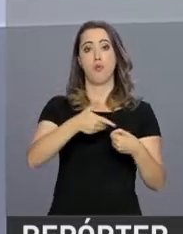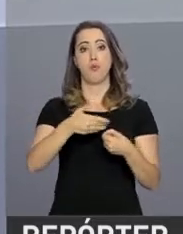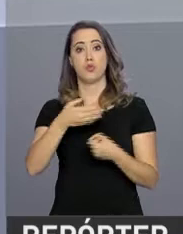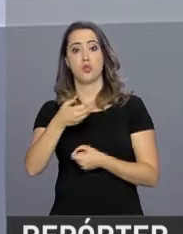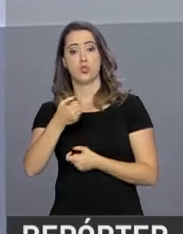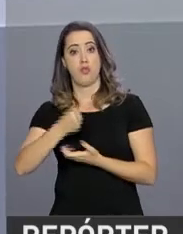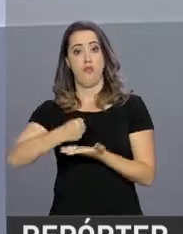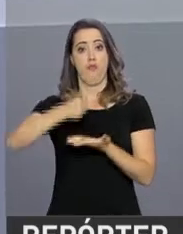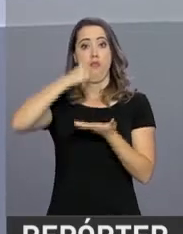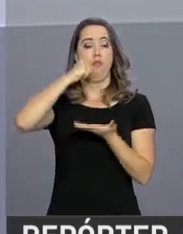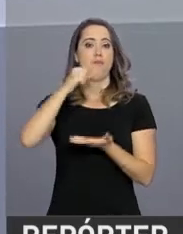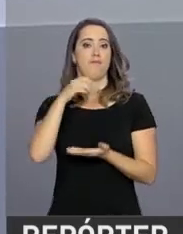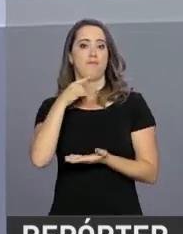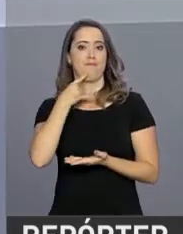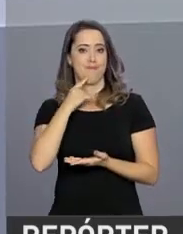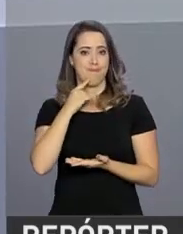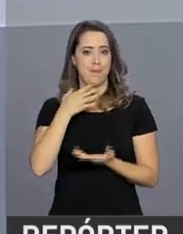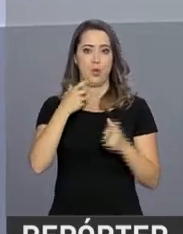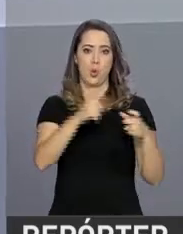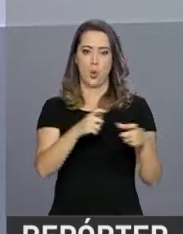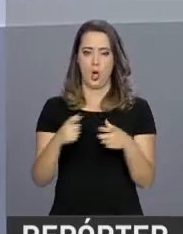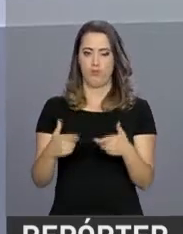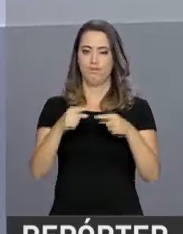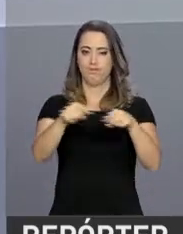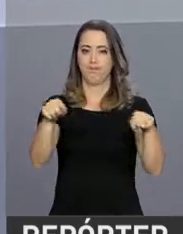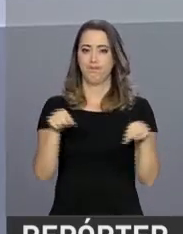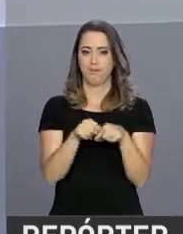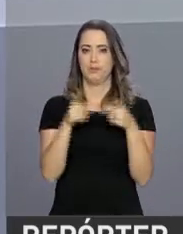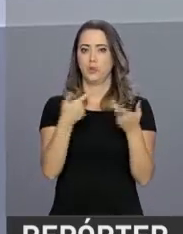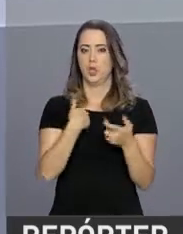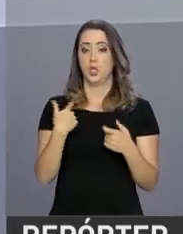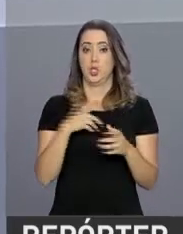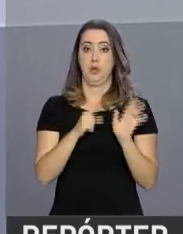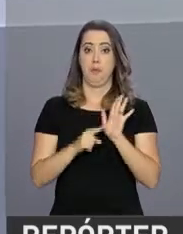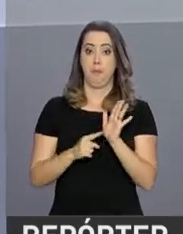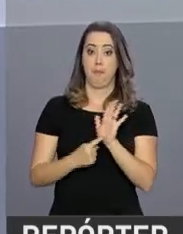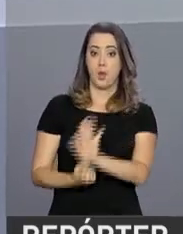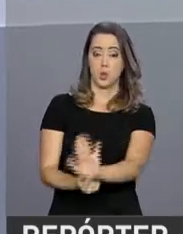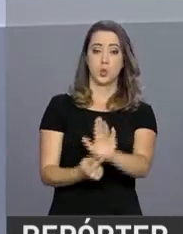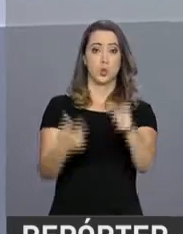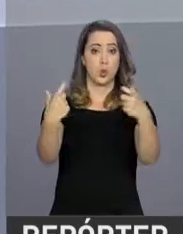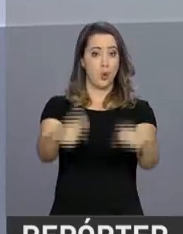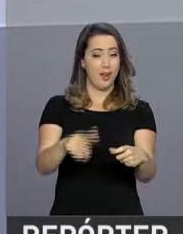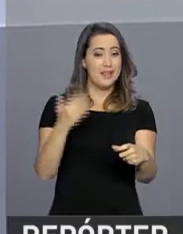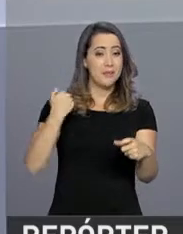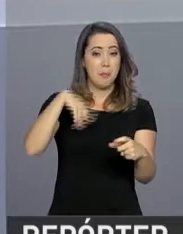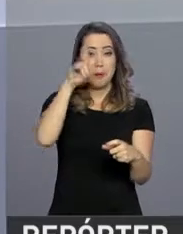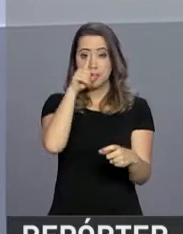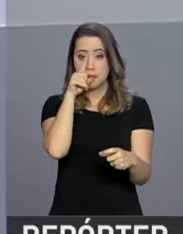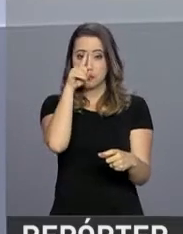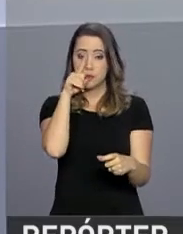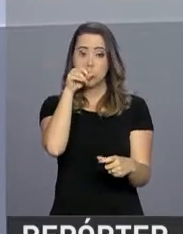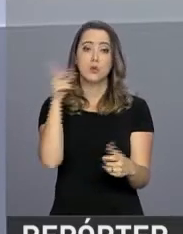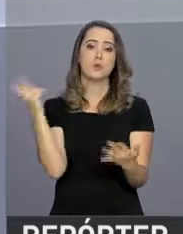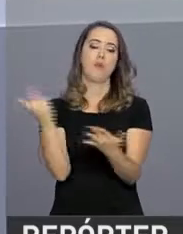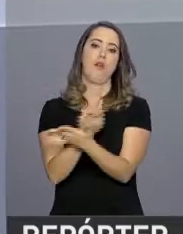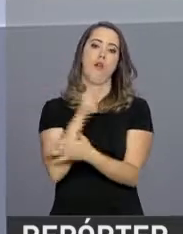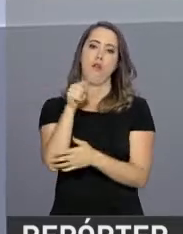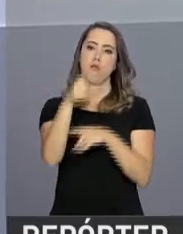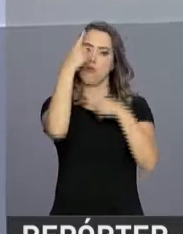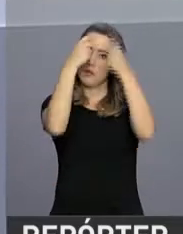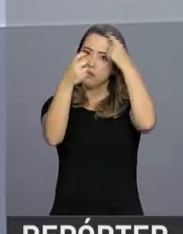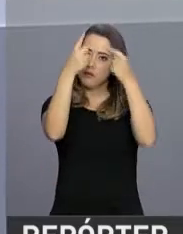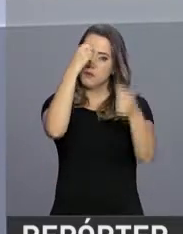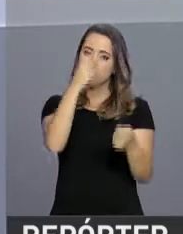estudo aponta a redução significativa dos pontos considerados críticos, onde é maior a possibilidade de exploração sexual de